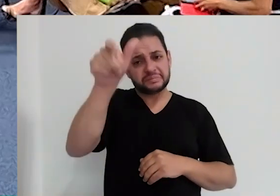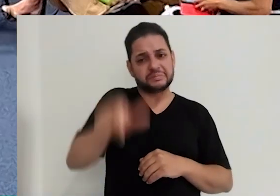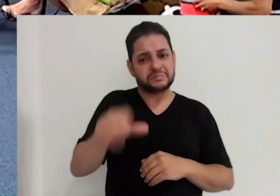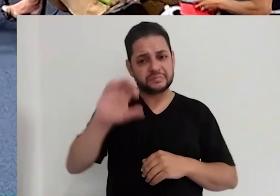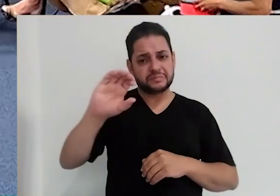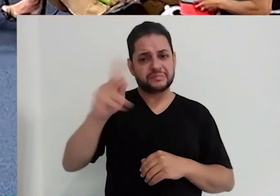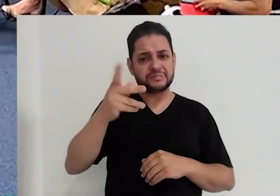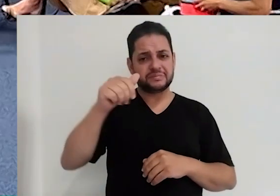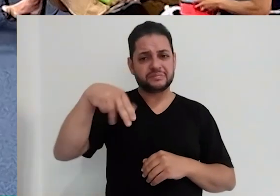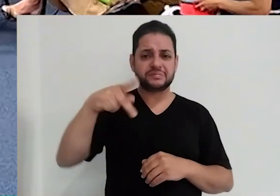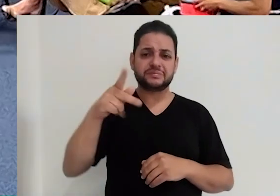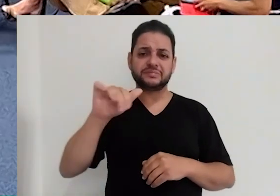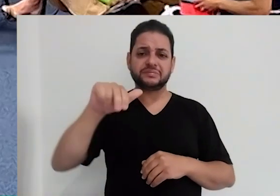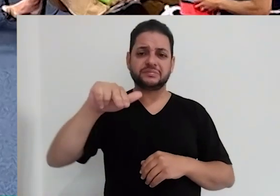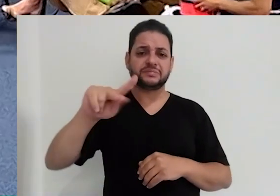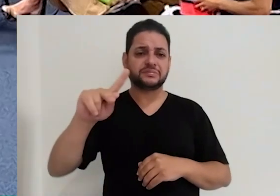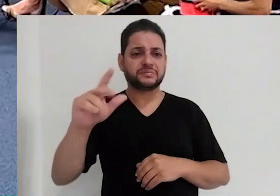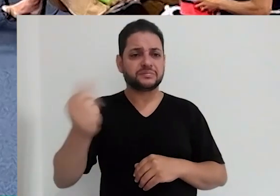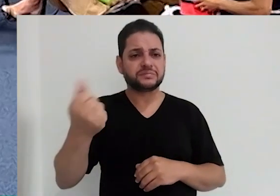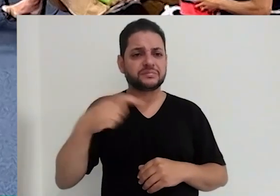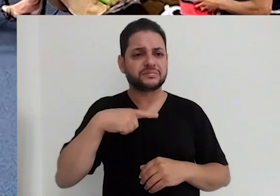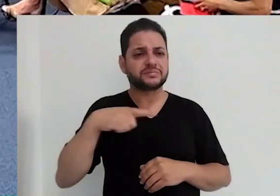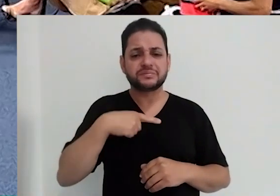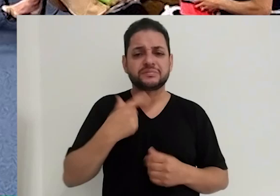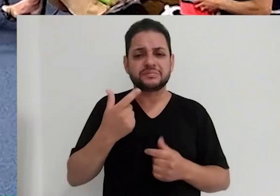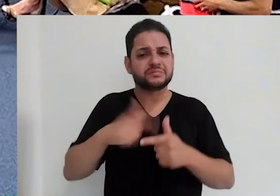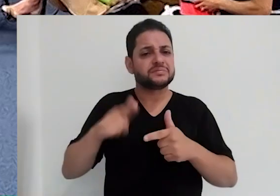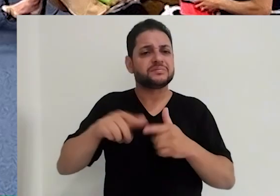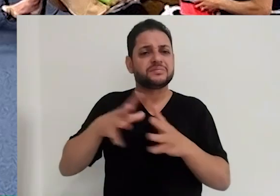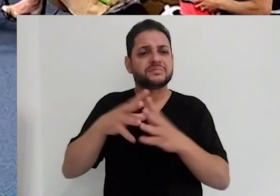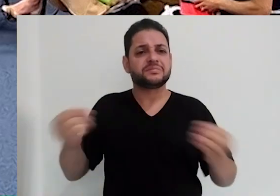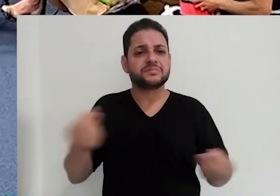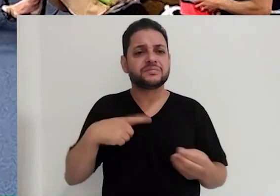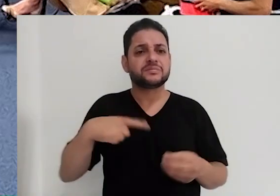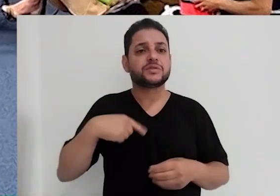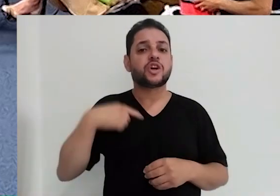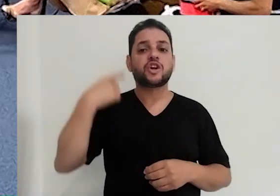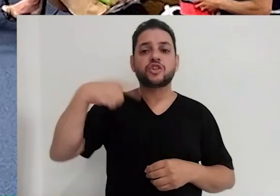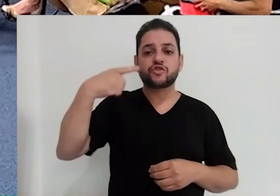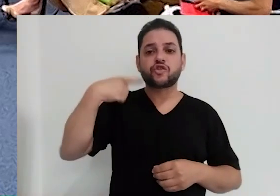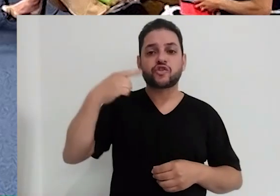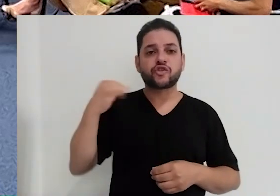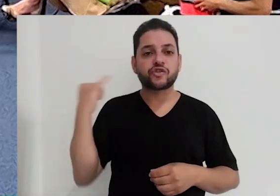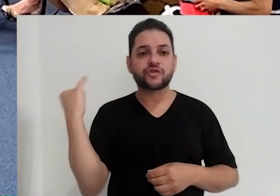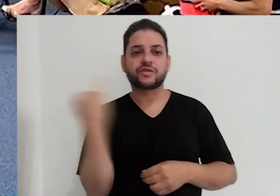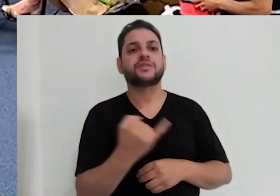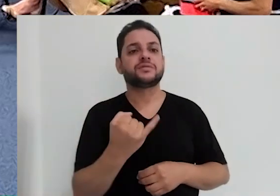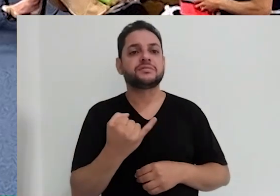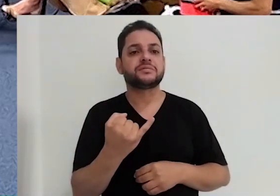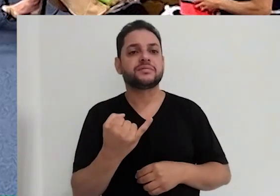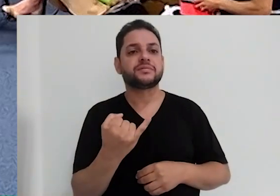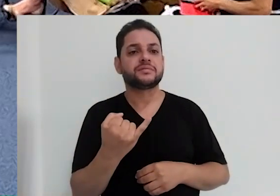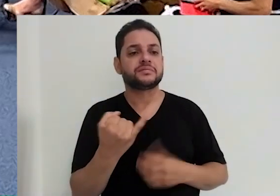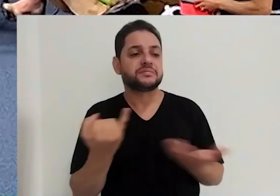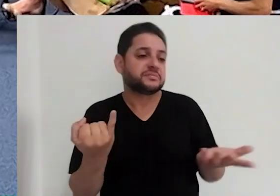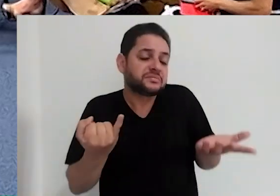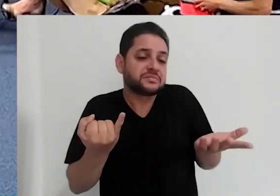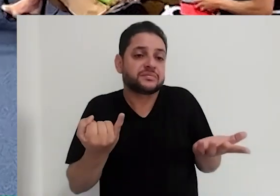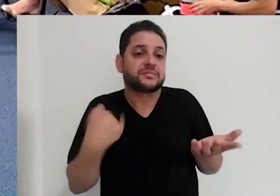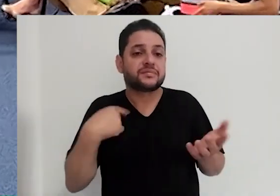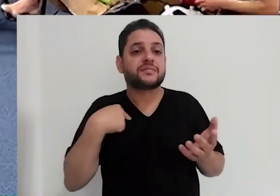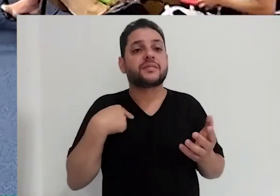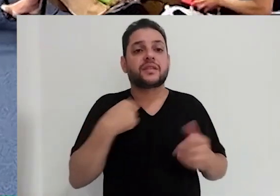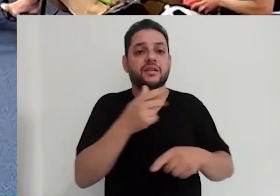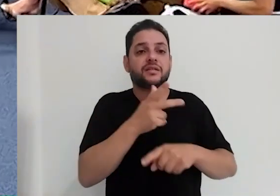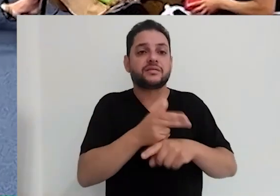e bastante bastante sem solução né porque é o que diz o advogado dele e o e o ar frenar no episódio dizem que se